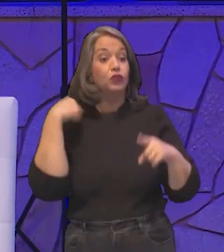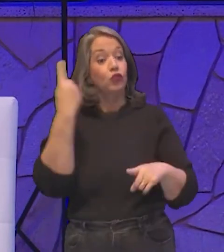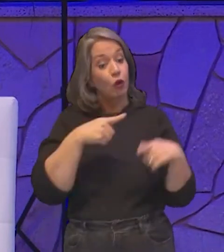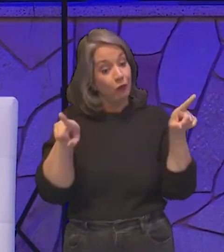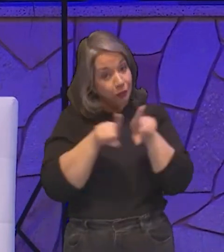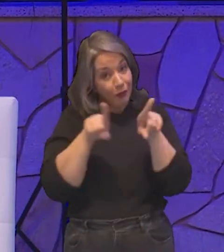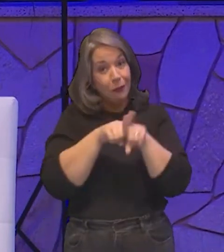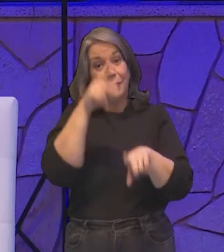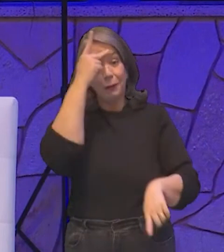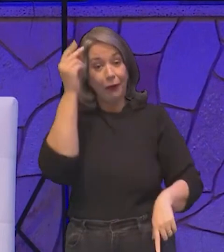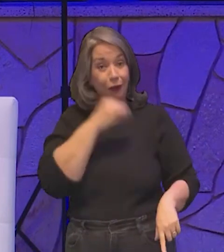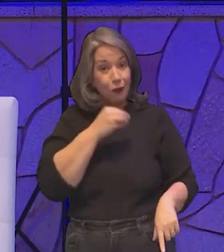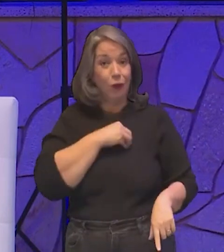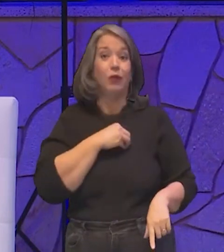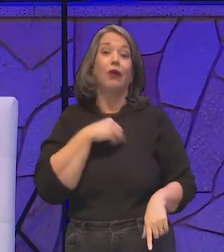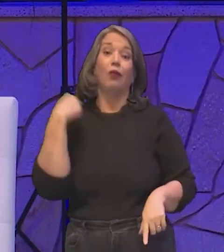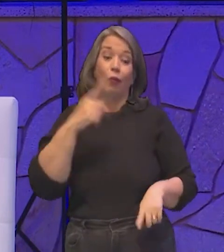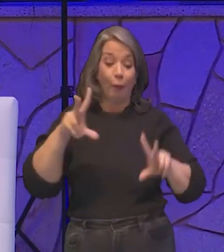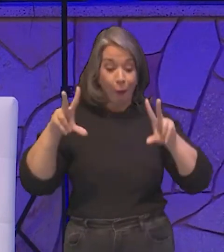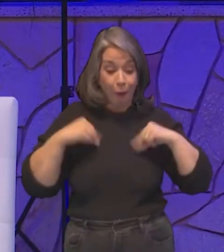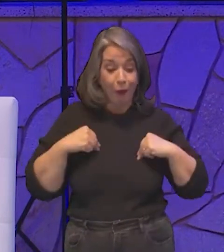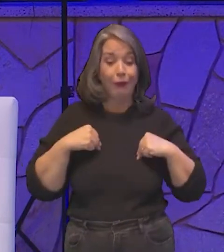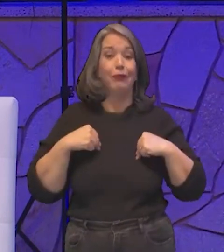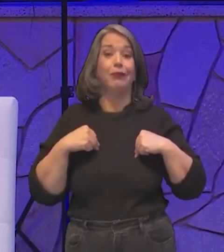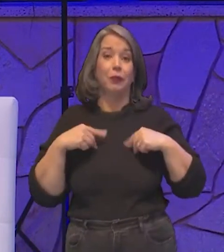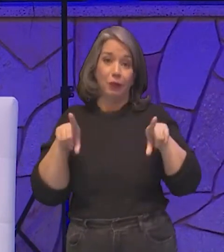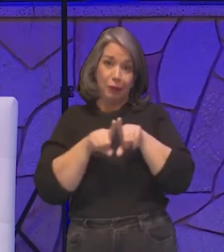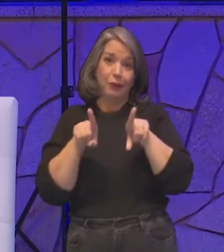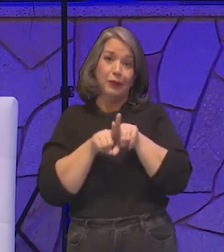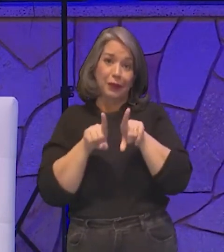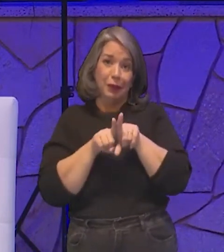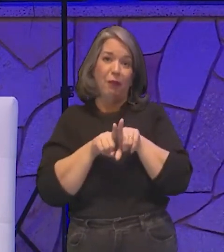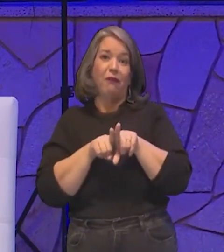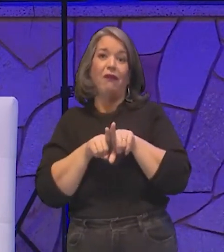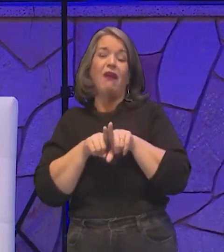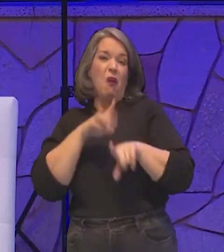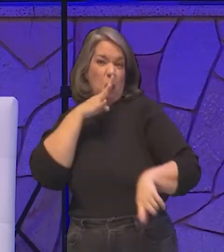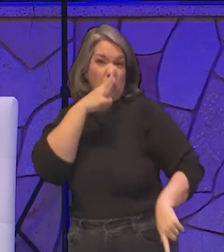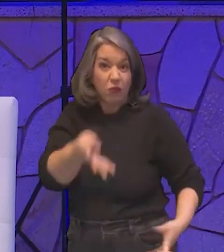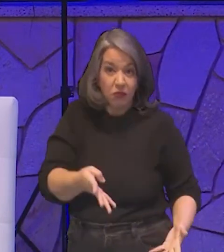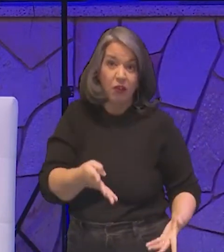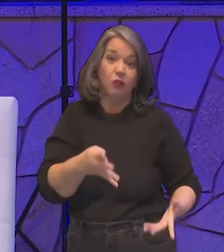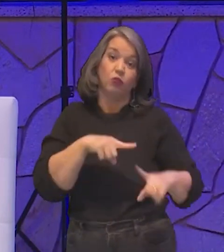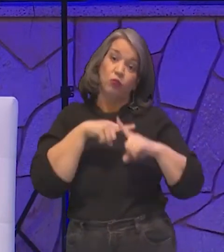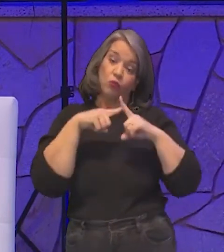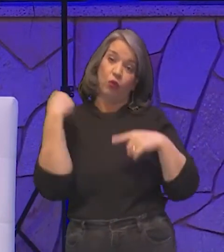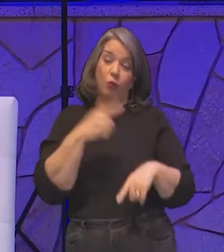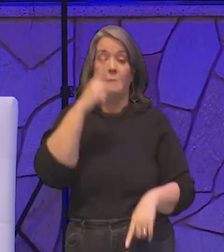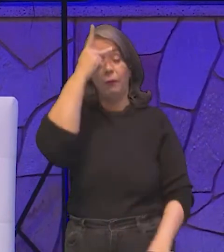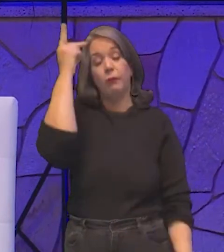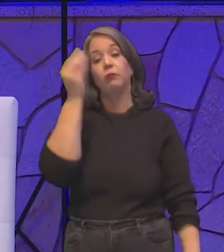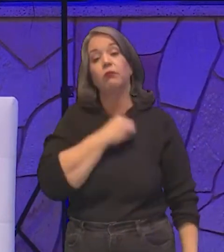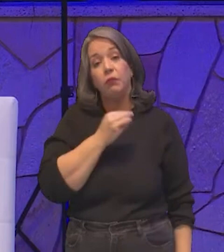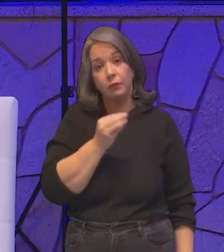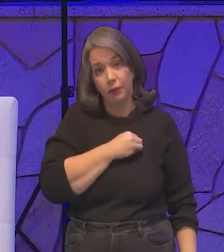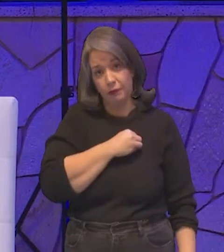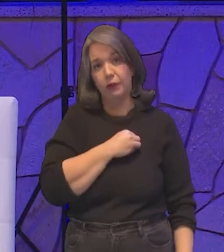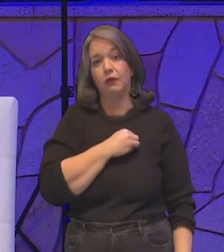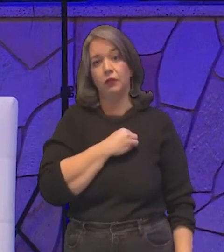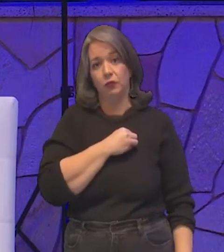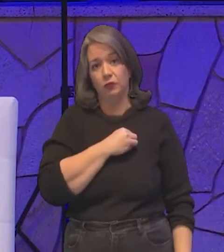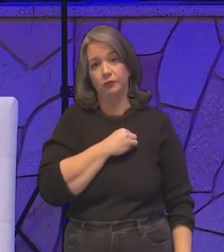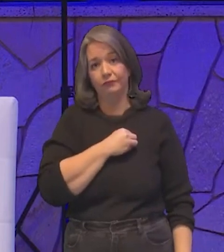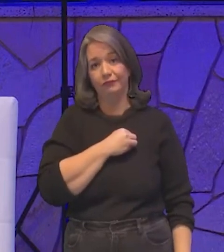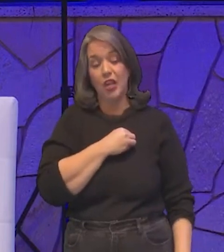Isso revela duas coisas. A primeira, Jesus não olhou para